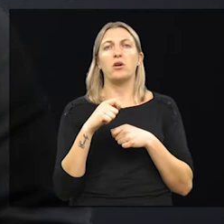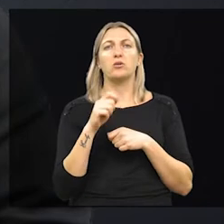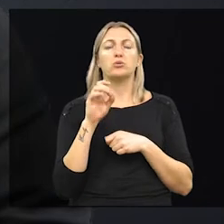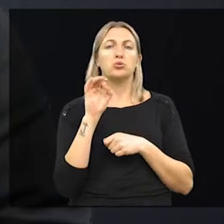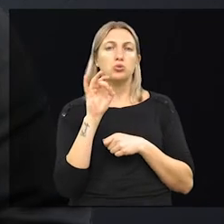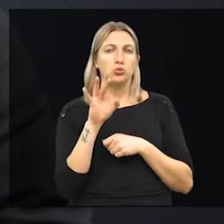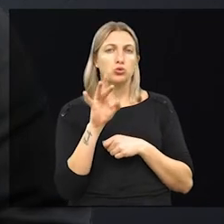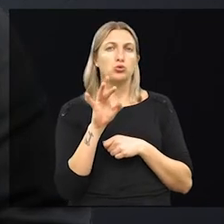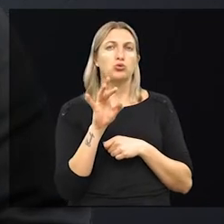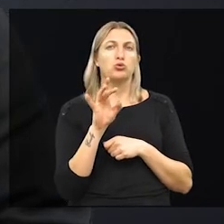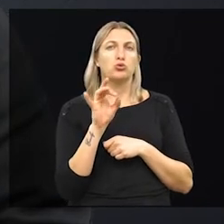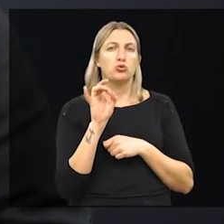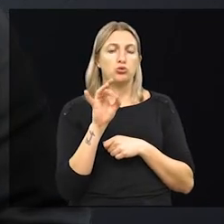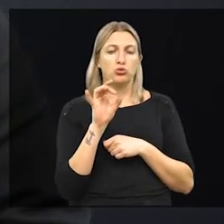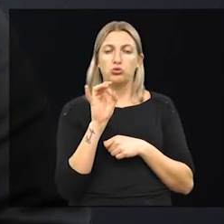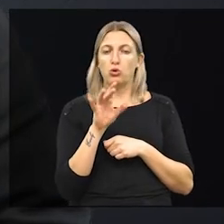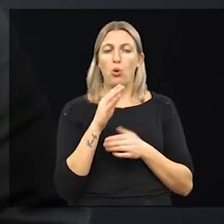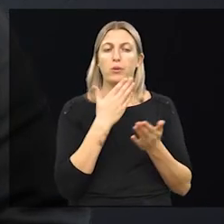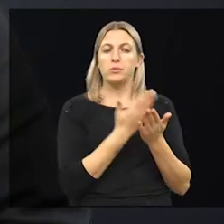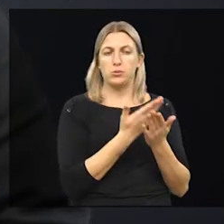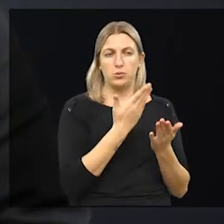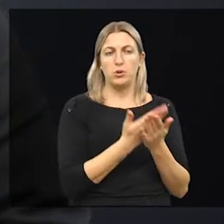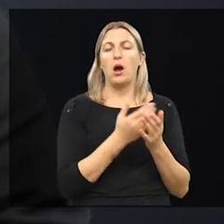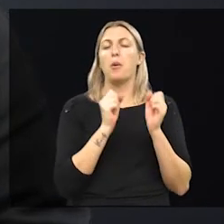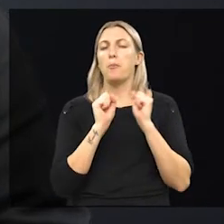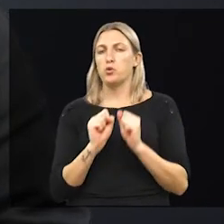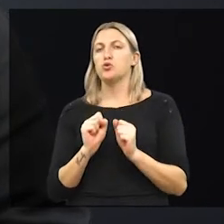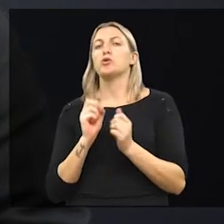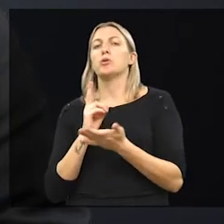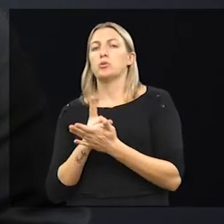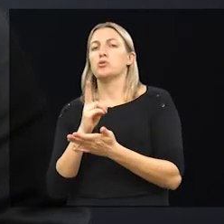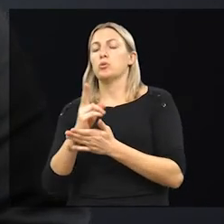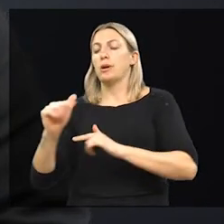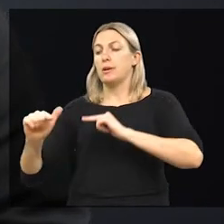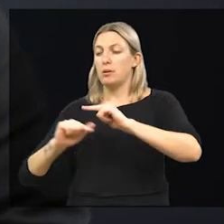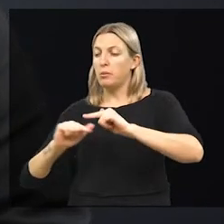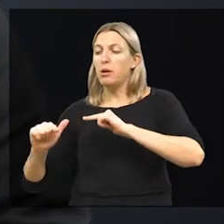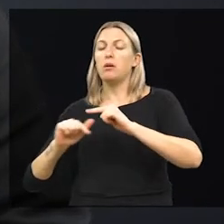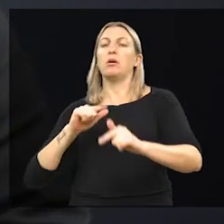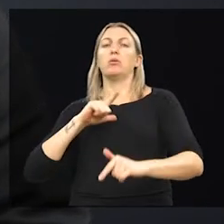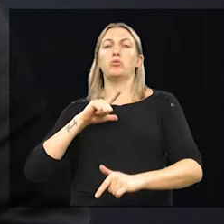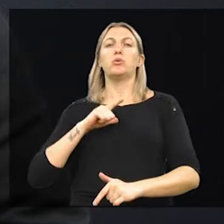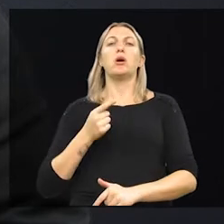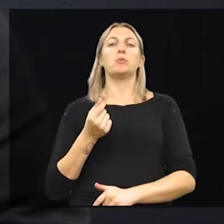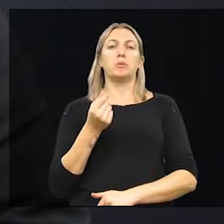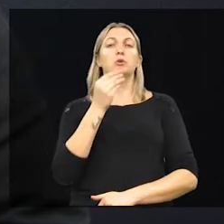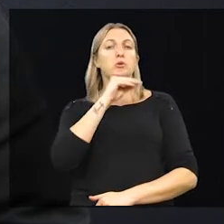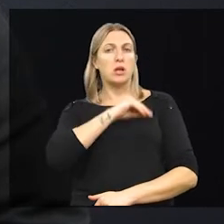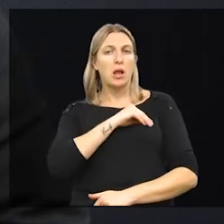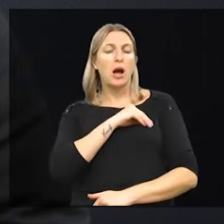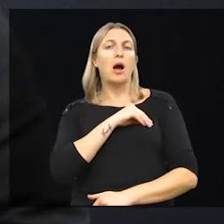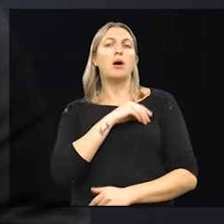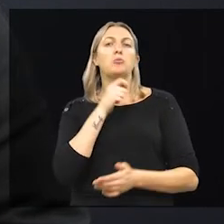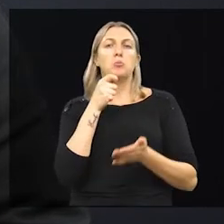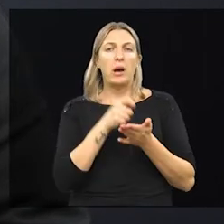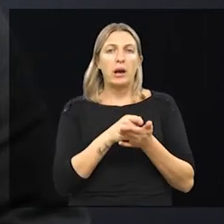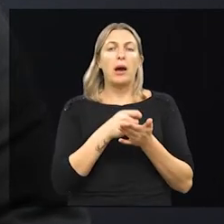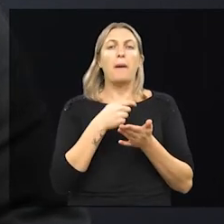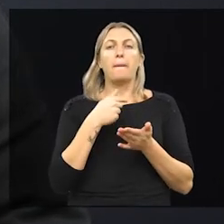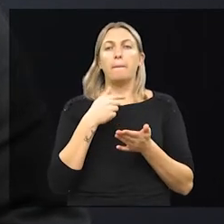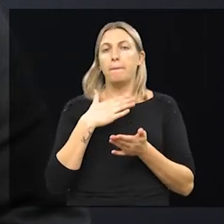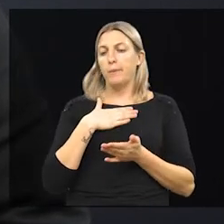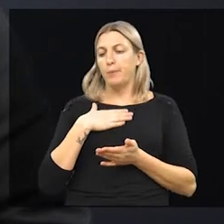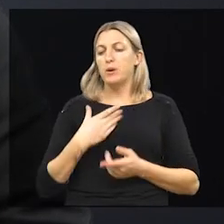próxima nem eu poderia continuar trabalhando nas outras universidades do oeste de santa catarina sem